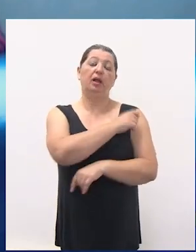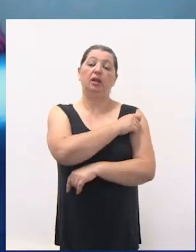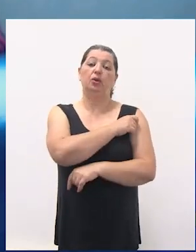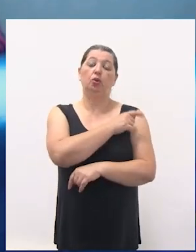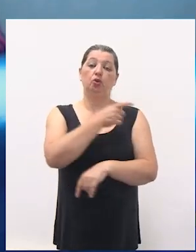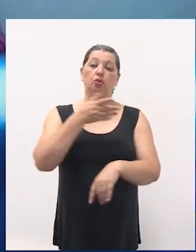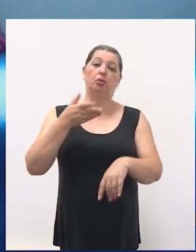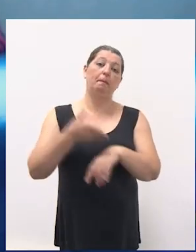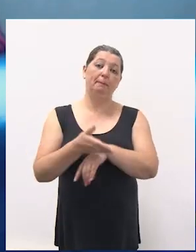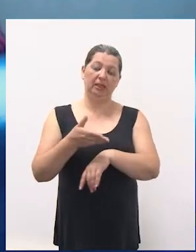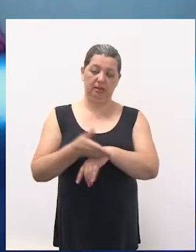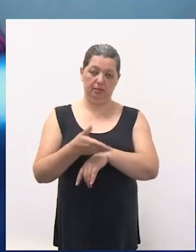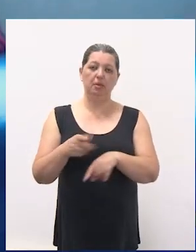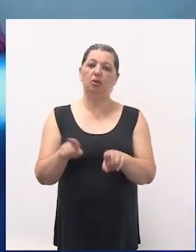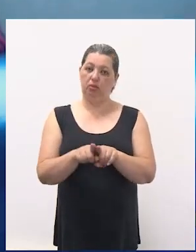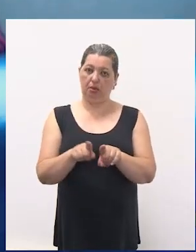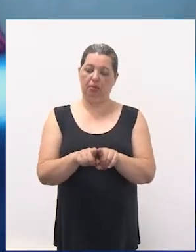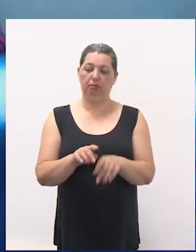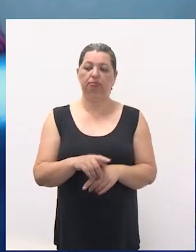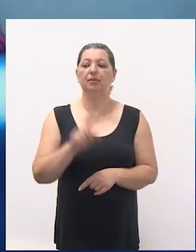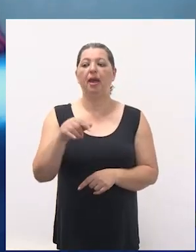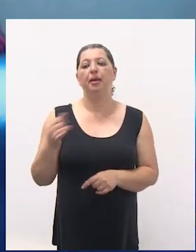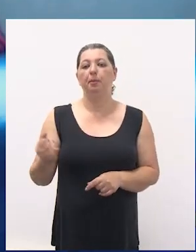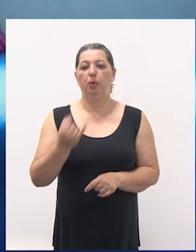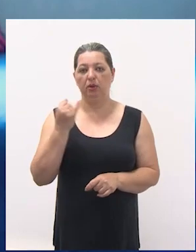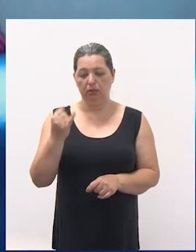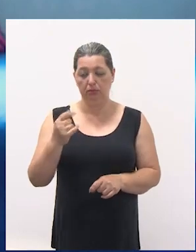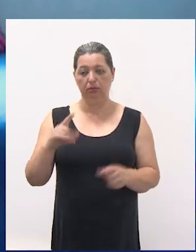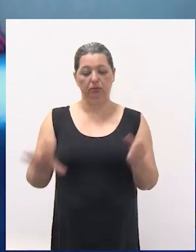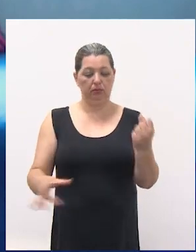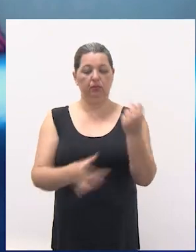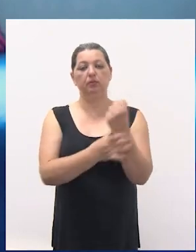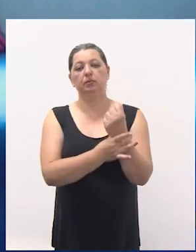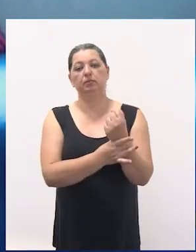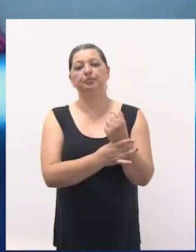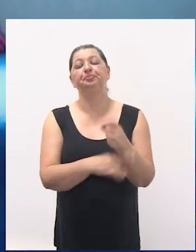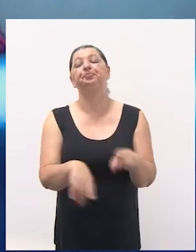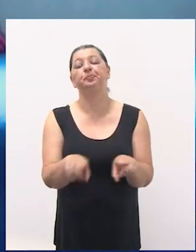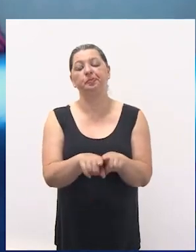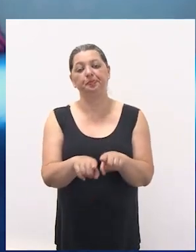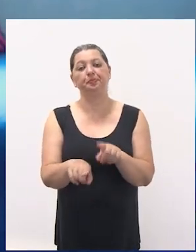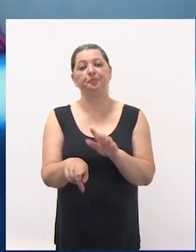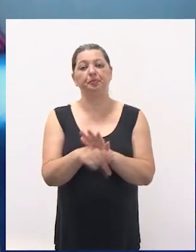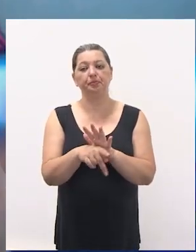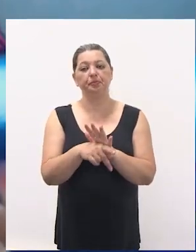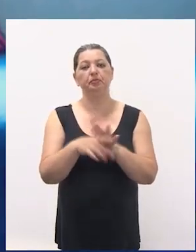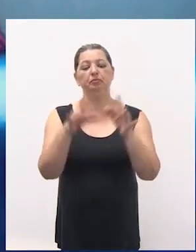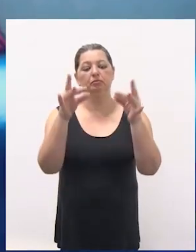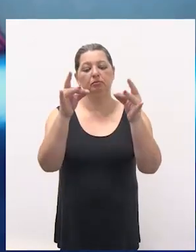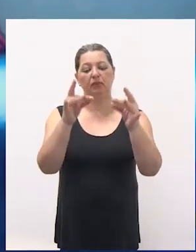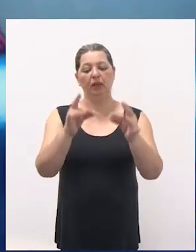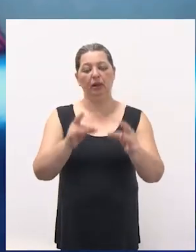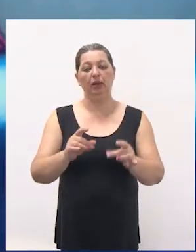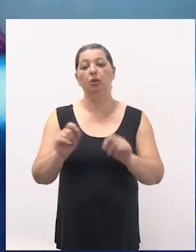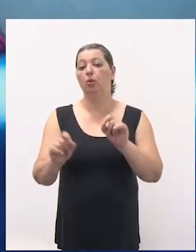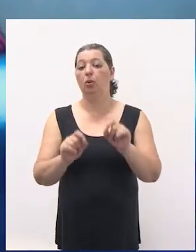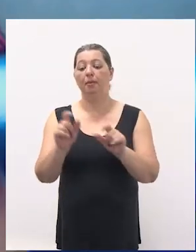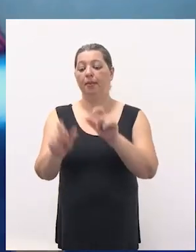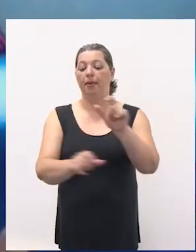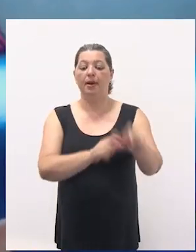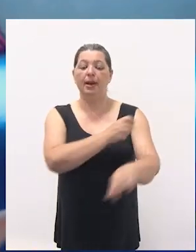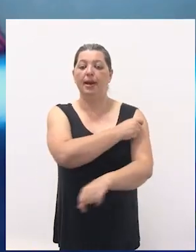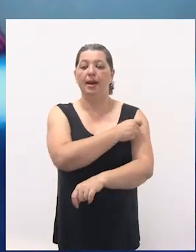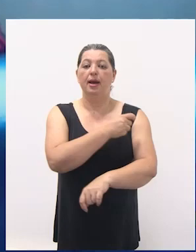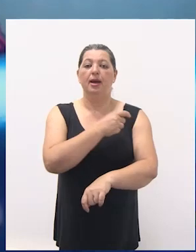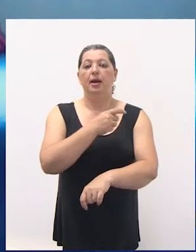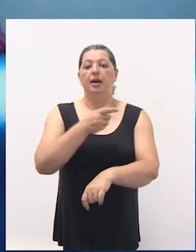Isso é muito importante, tanto em termos de segurança quanto em termos de histórico, de como cada aluno está contribuindo para a